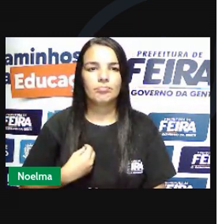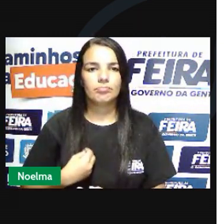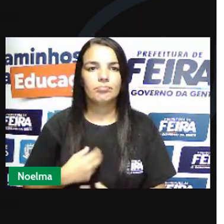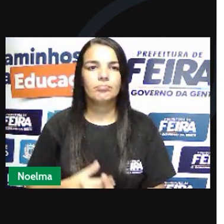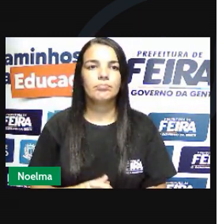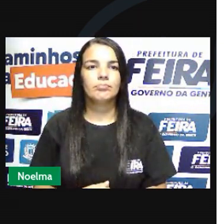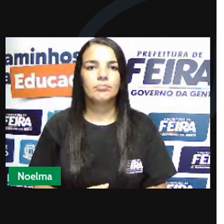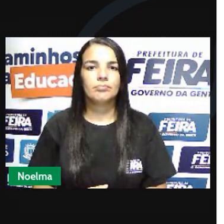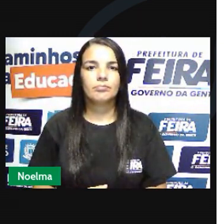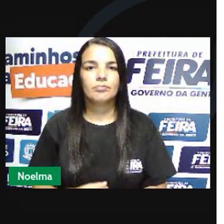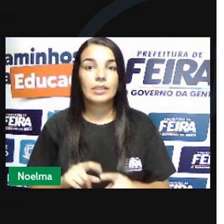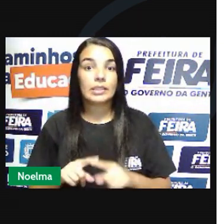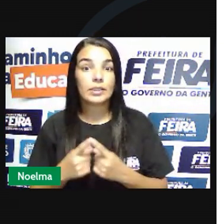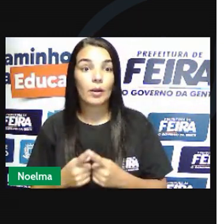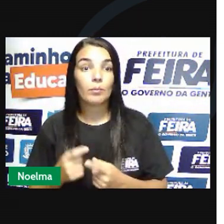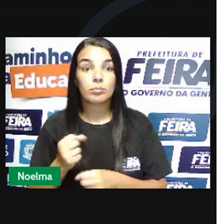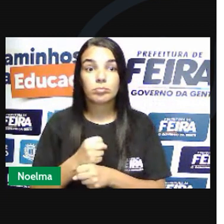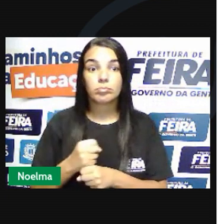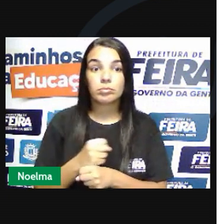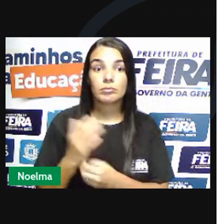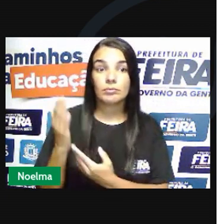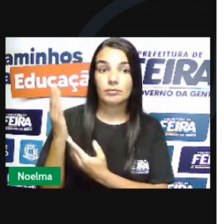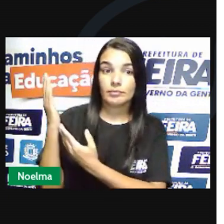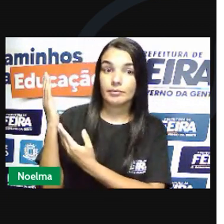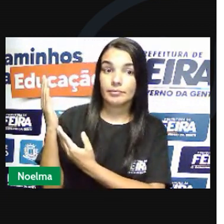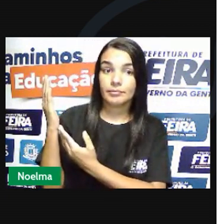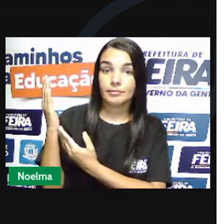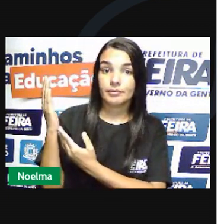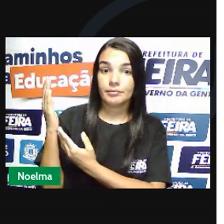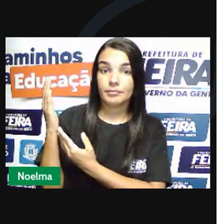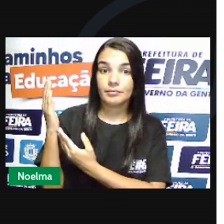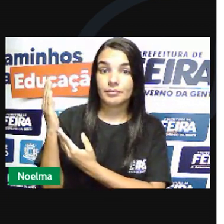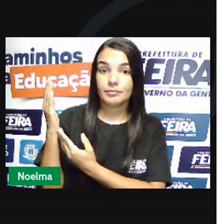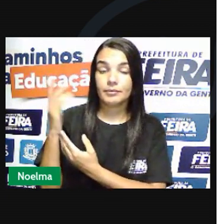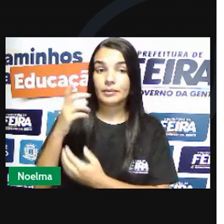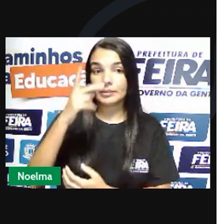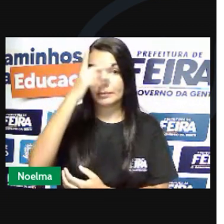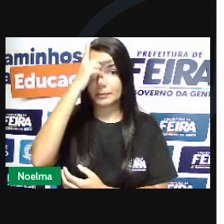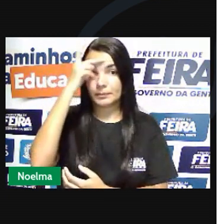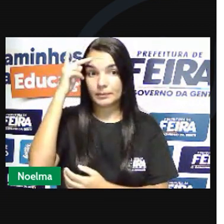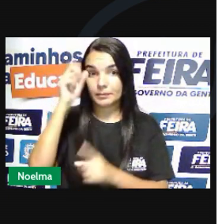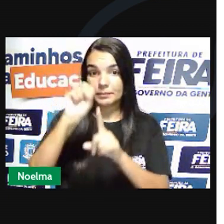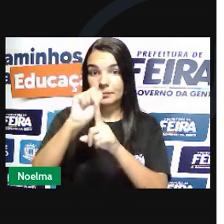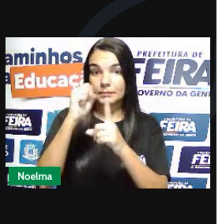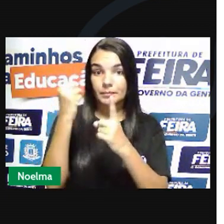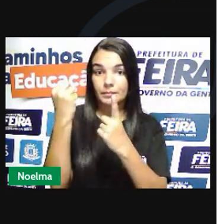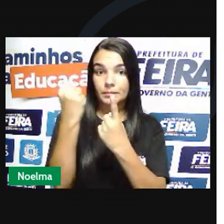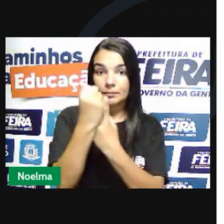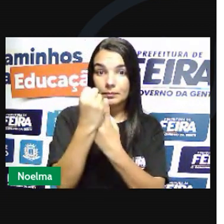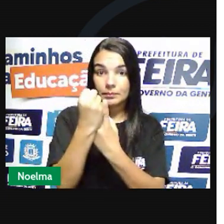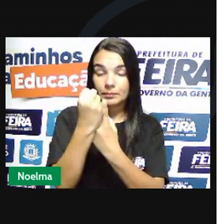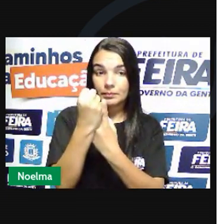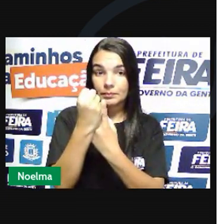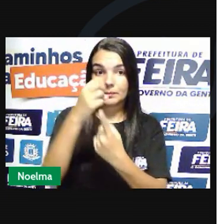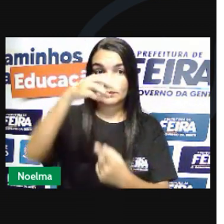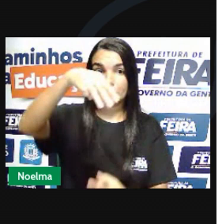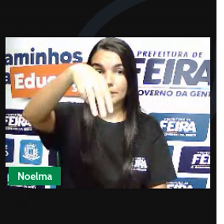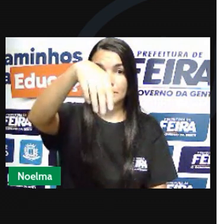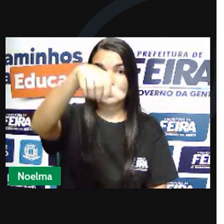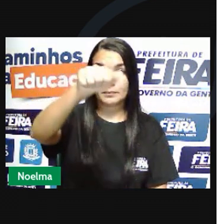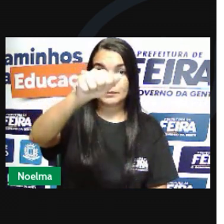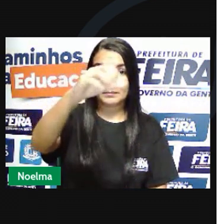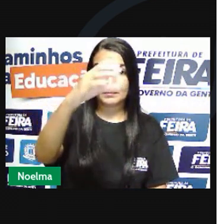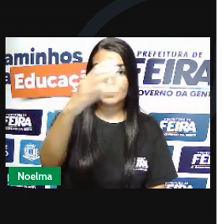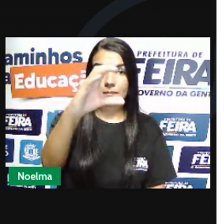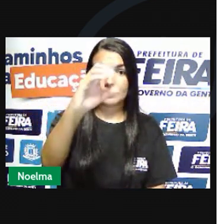Assim, em 1797, importantes intelectuais da Bahia criaram a Sociedade Maçônica Cavaleiros da